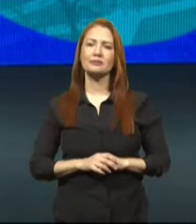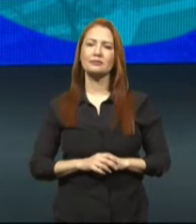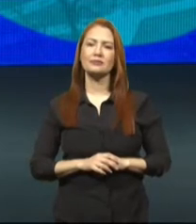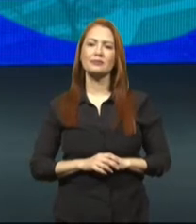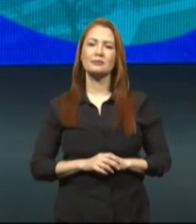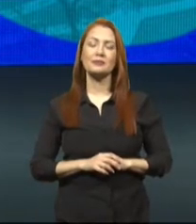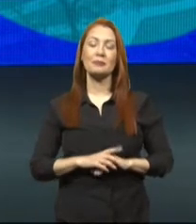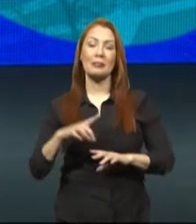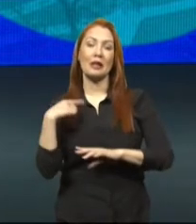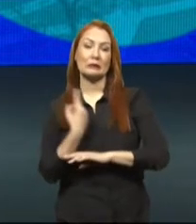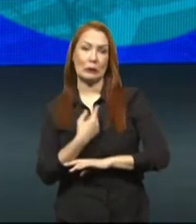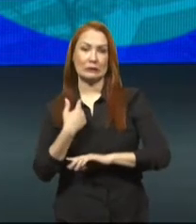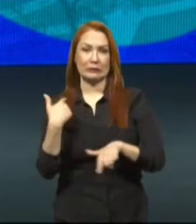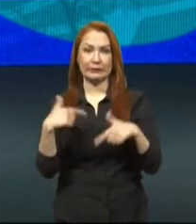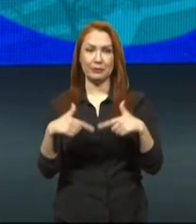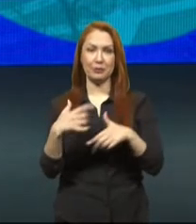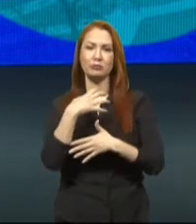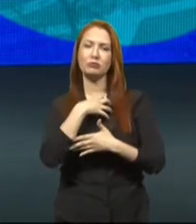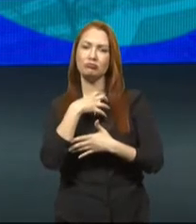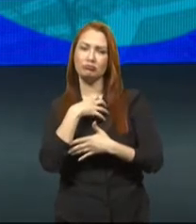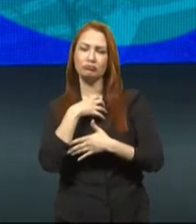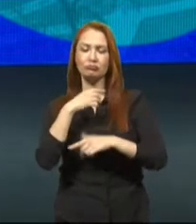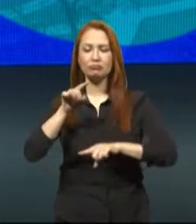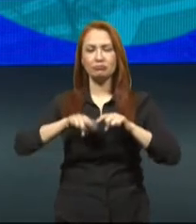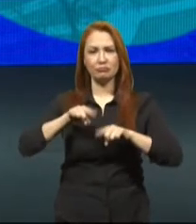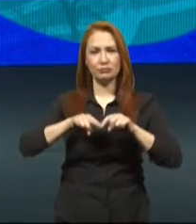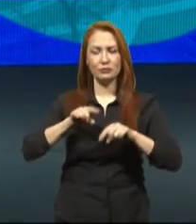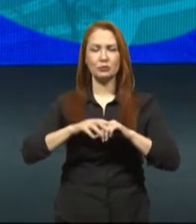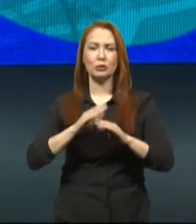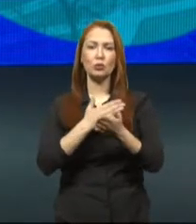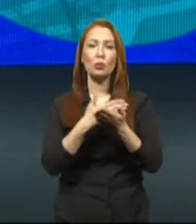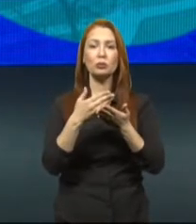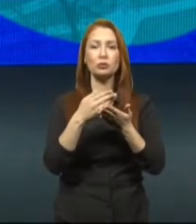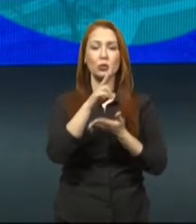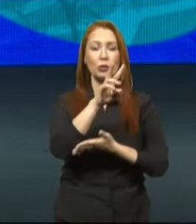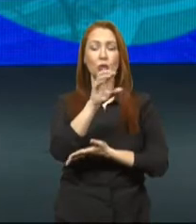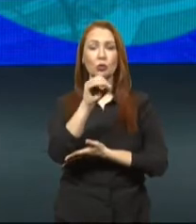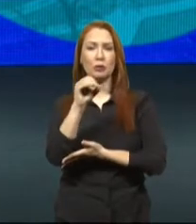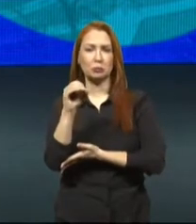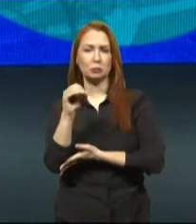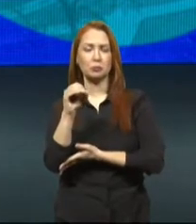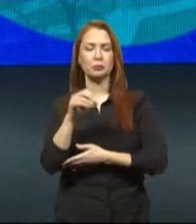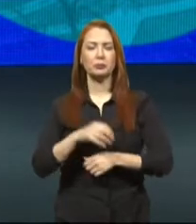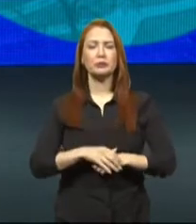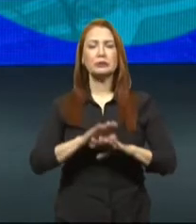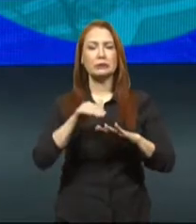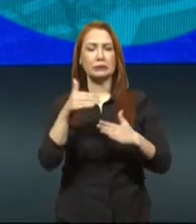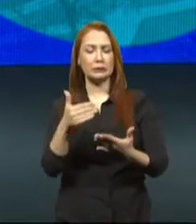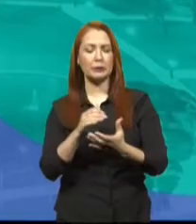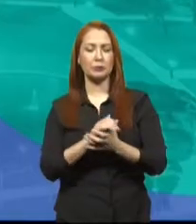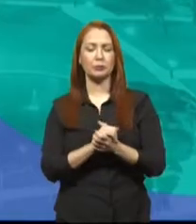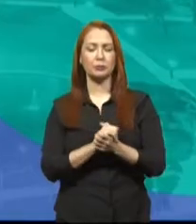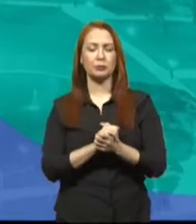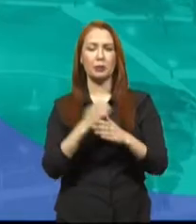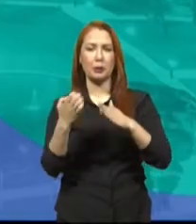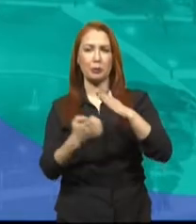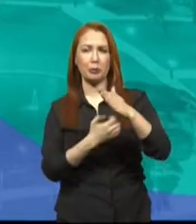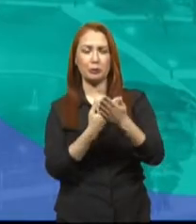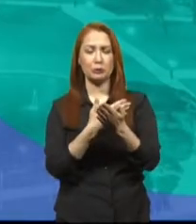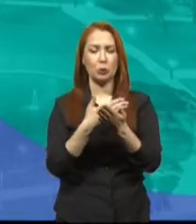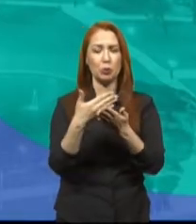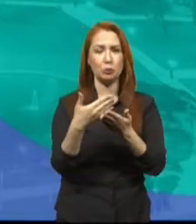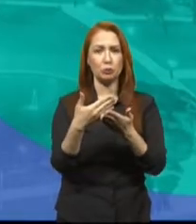nessas atividades desde o ano de 2000. Então, a cooperativa ela foi formada em 2003,